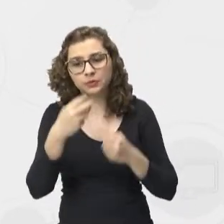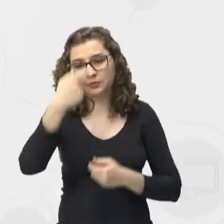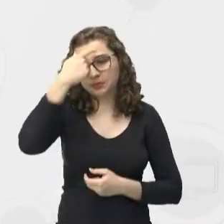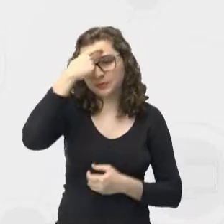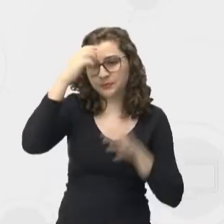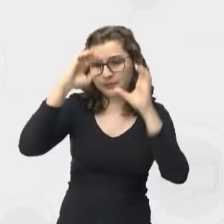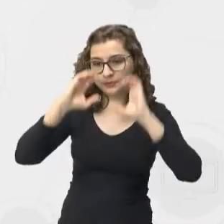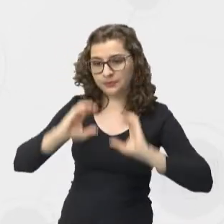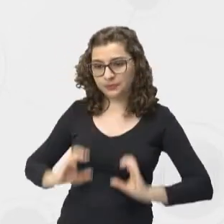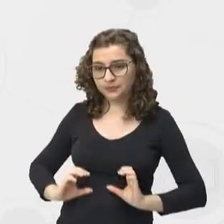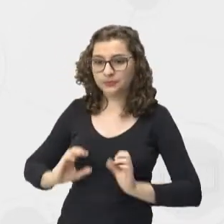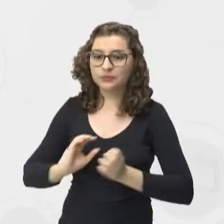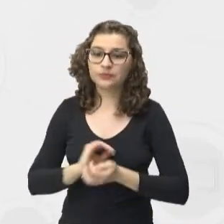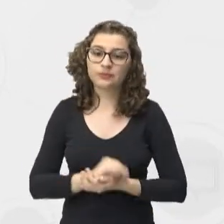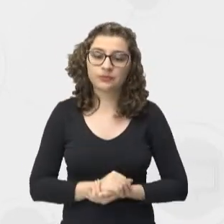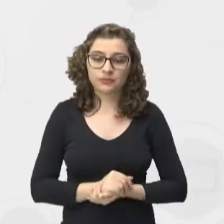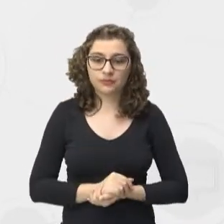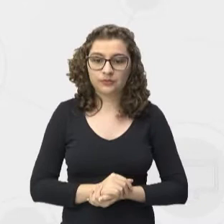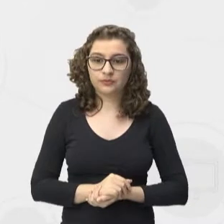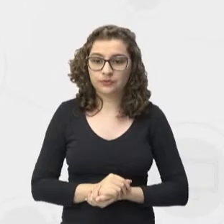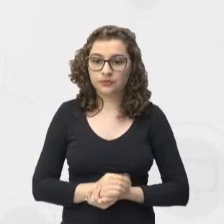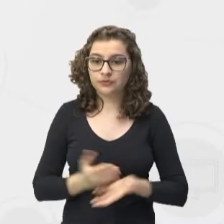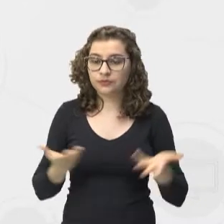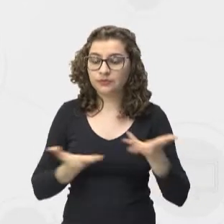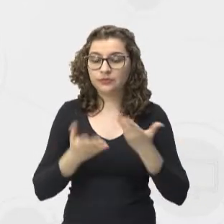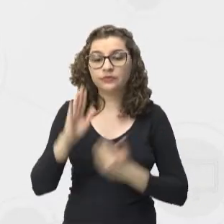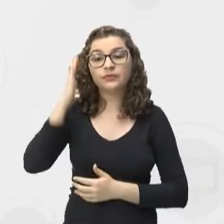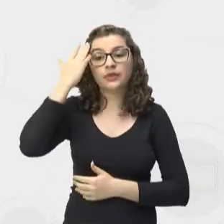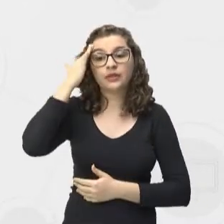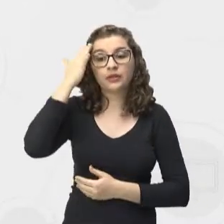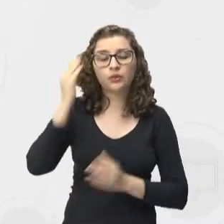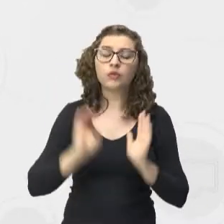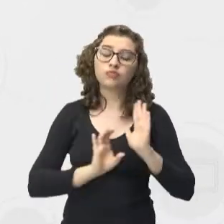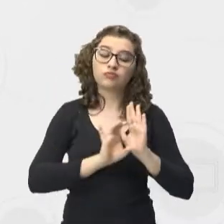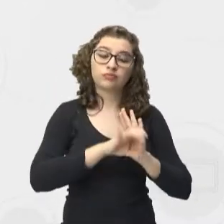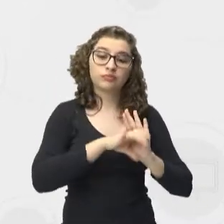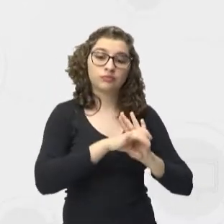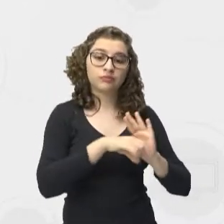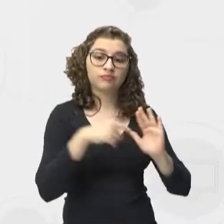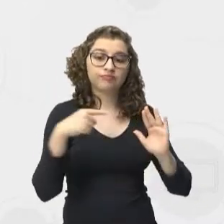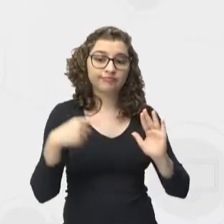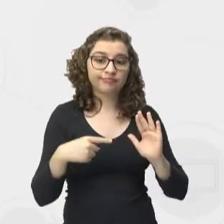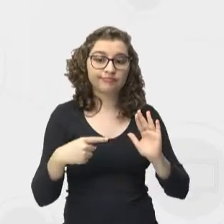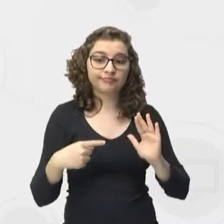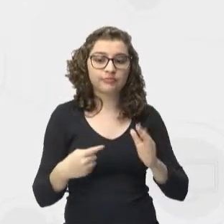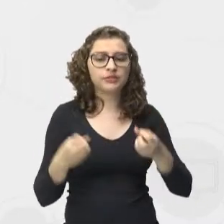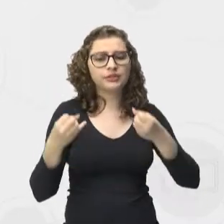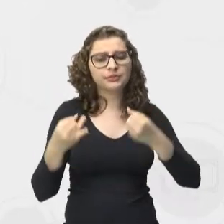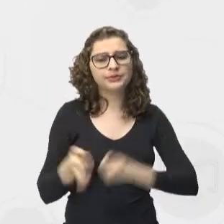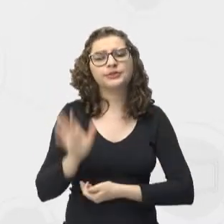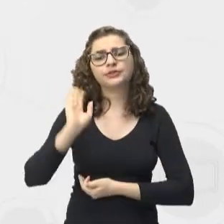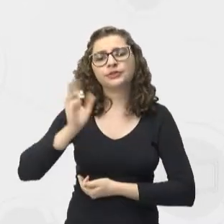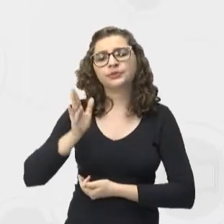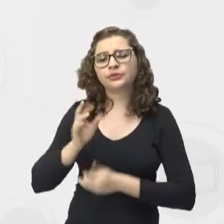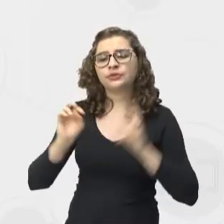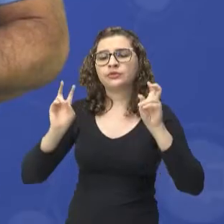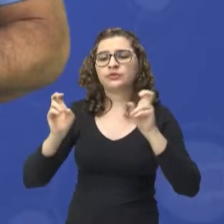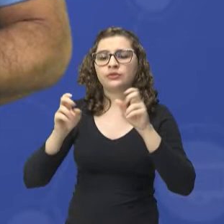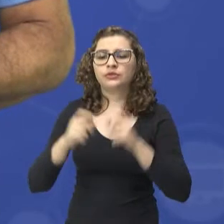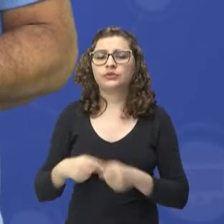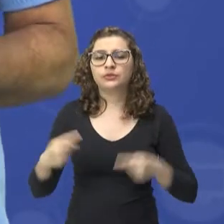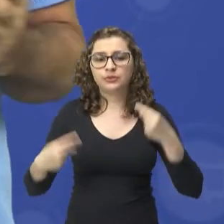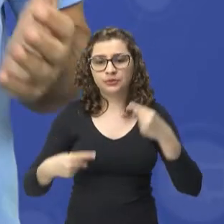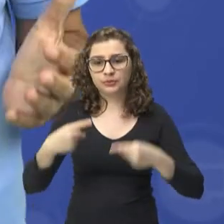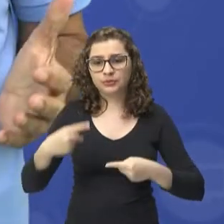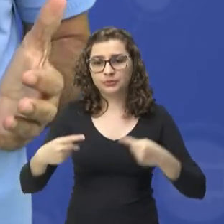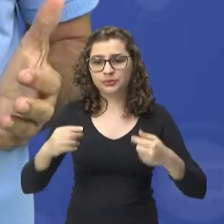Cidadania. Vamos lá? Vamos então entender um pouco aí desse conceito, né, que nós falamos tanto, né, de políticas públicas.